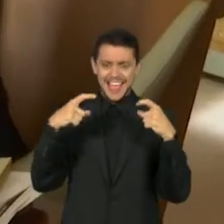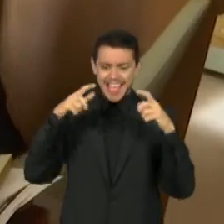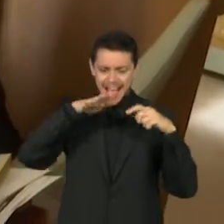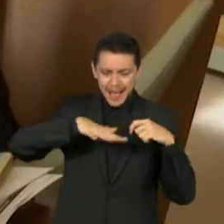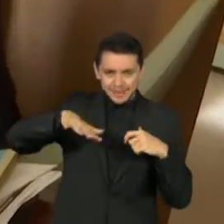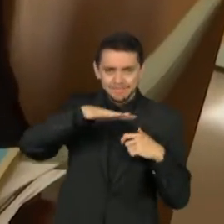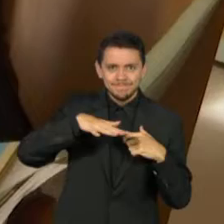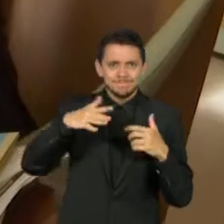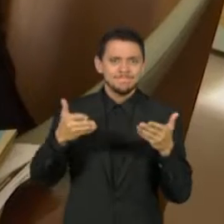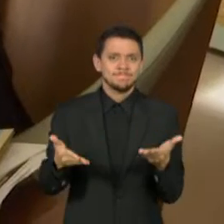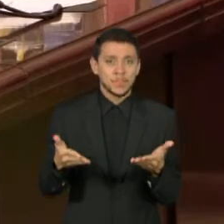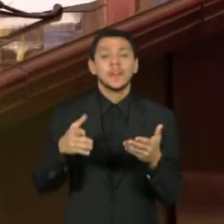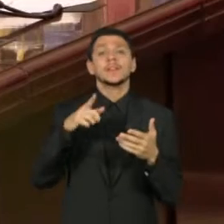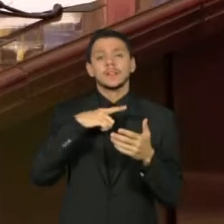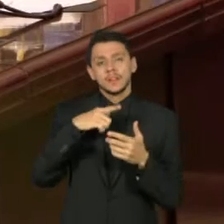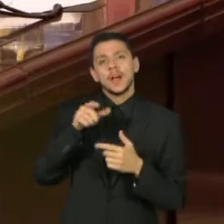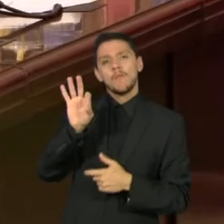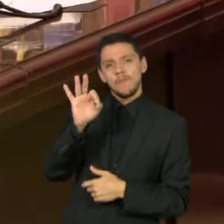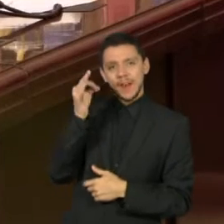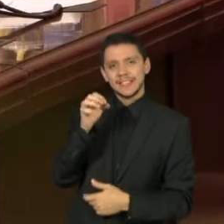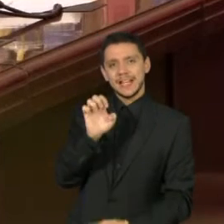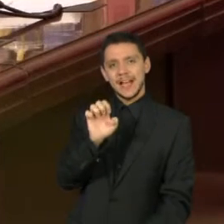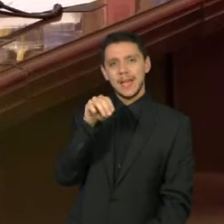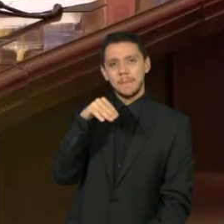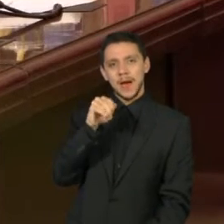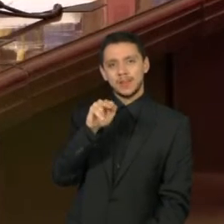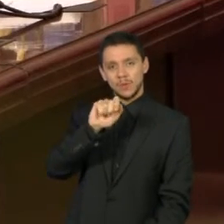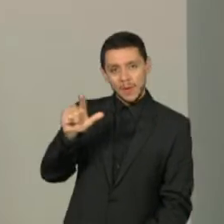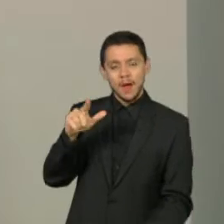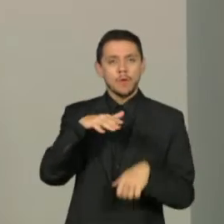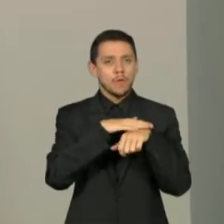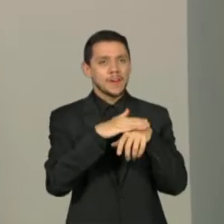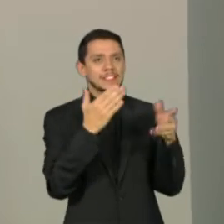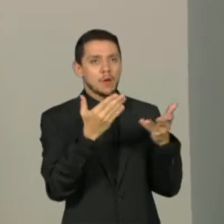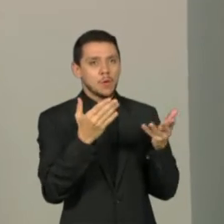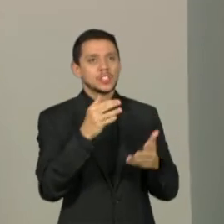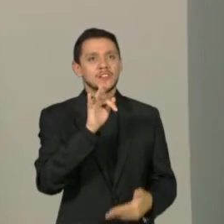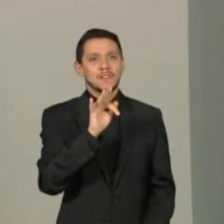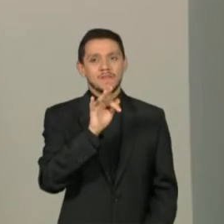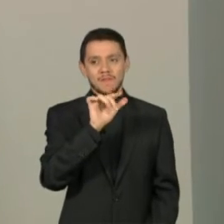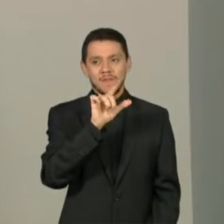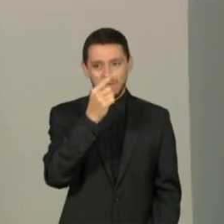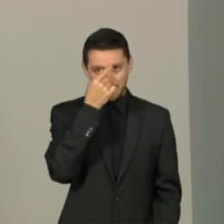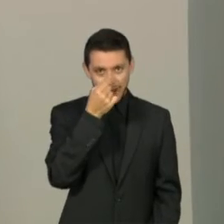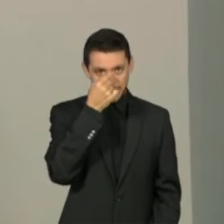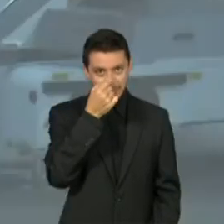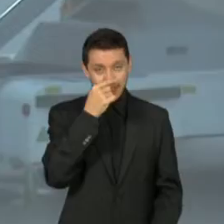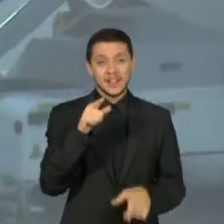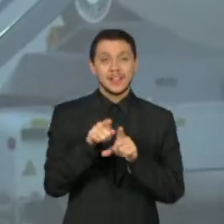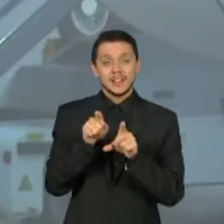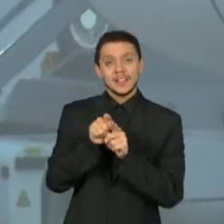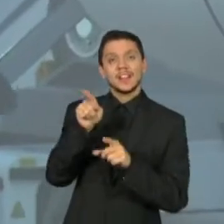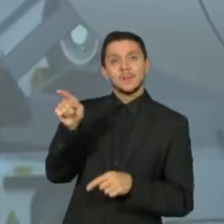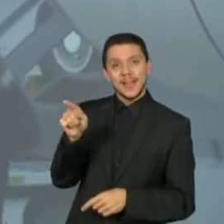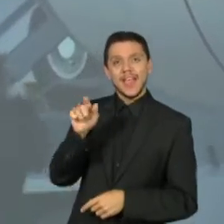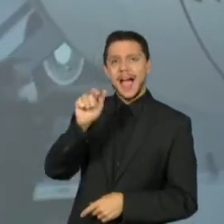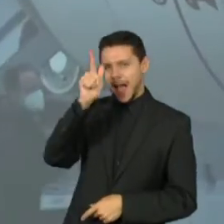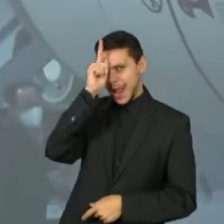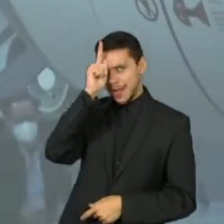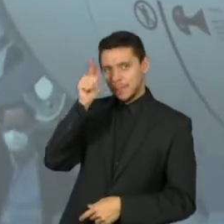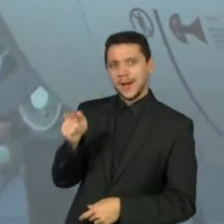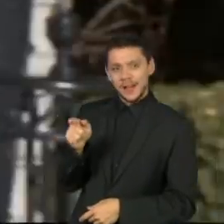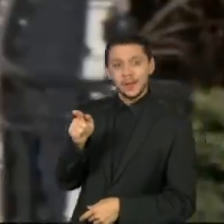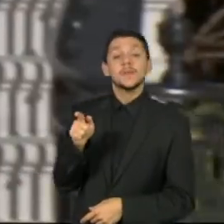o francês Emmanuel Macron conversa hoje com Vladimir Putin. E o chanceler alemão Olaf Scholz está em Washington